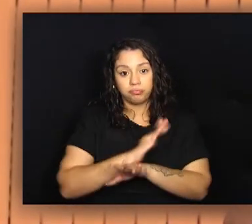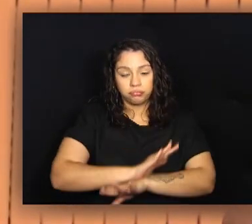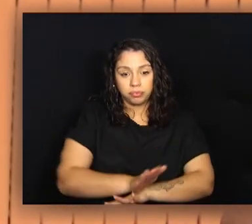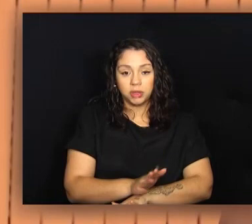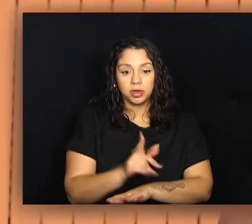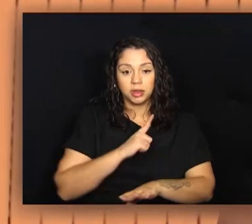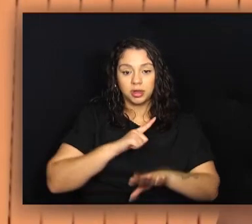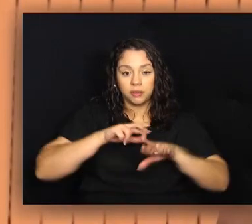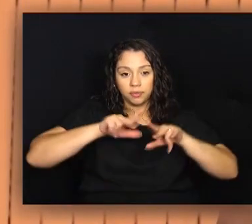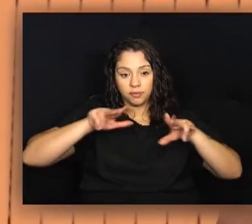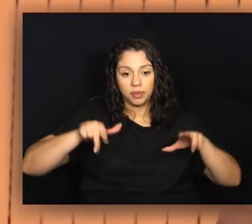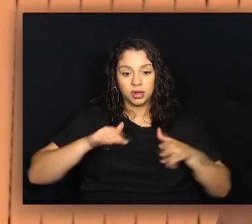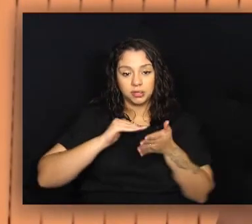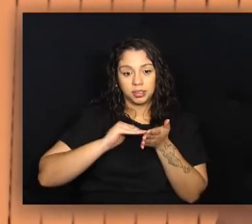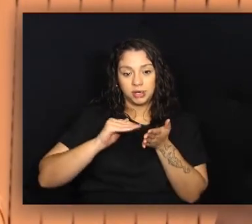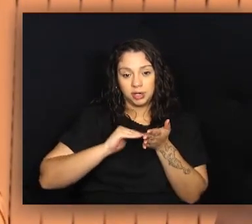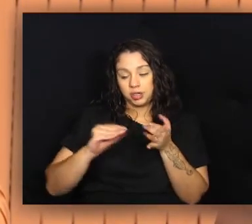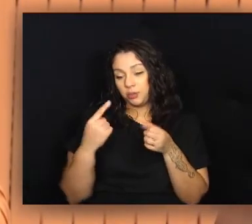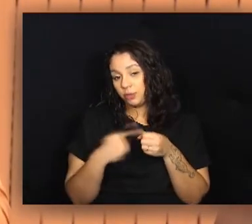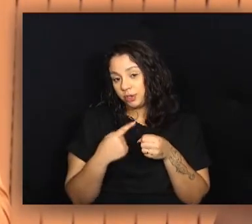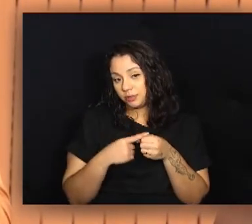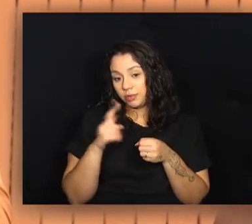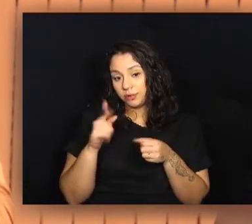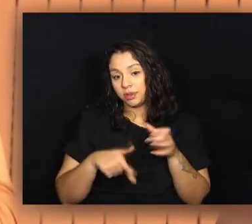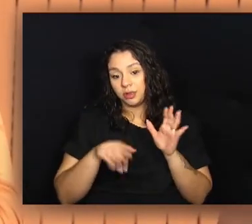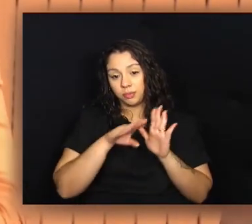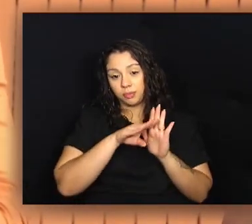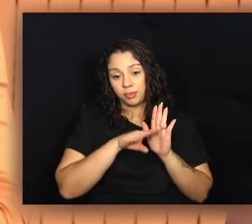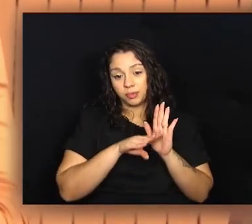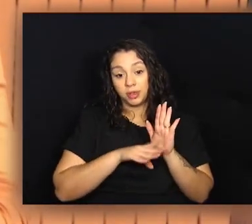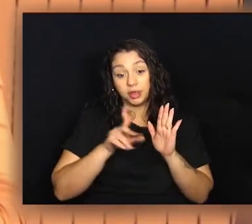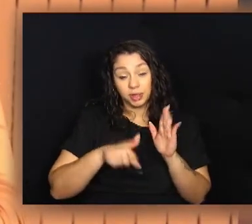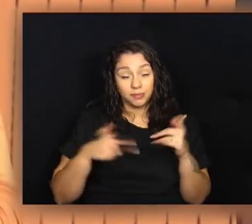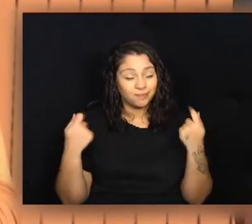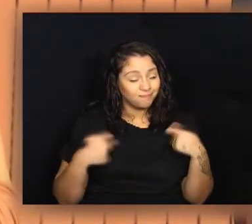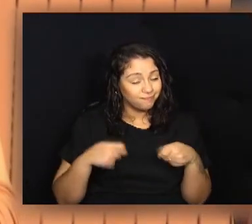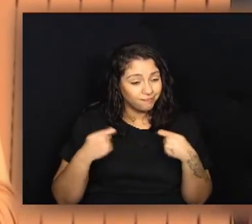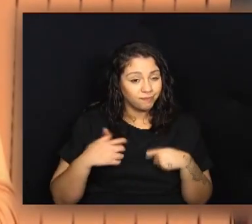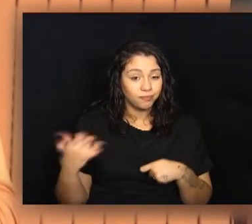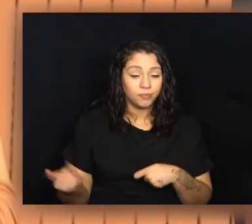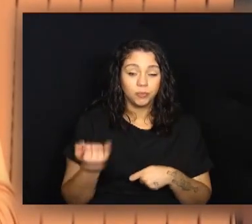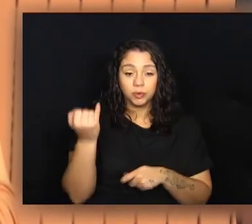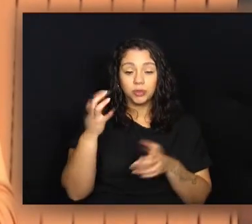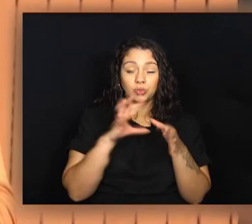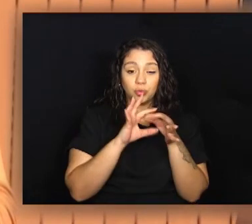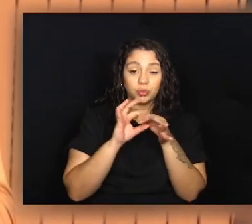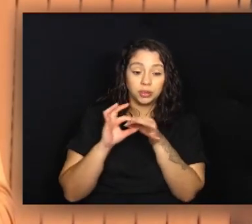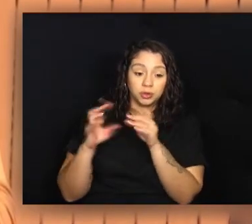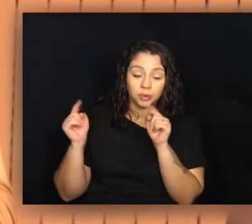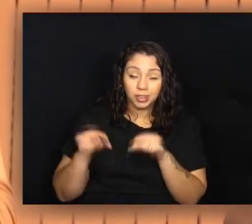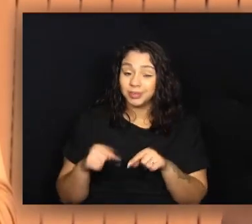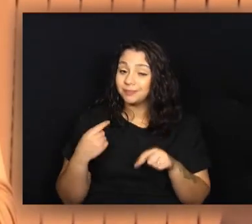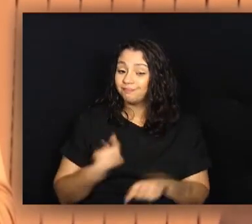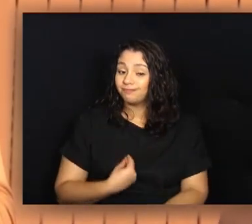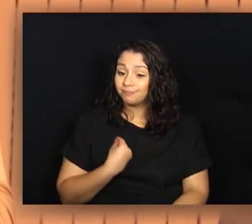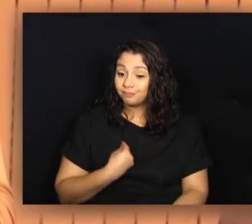diversas secretarias municipais, uma pauta que é absolutamente necessária no contexto que nós vivemos e que tem um